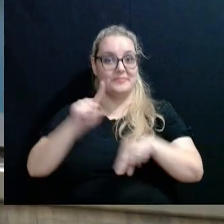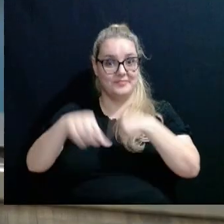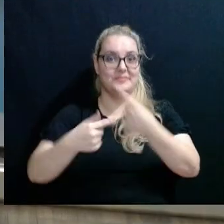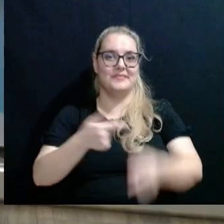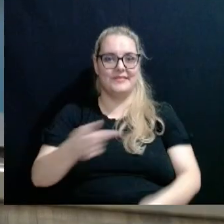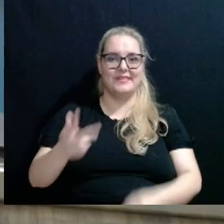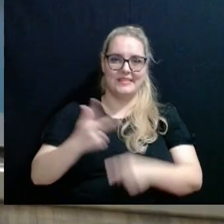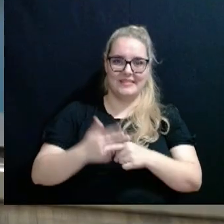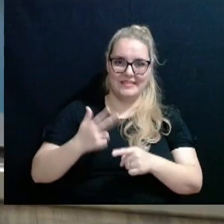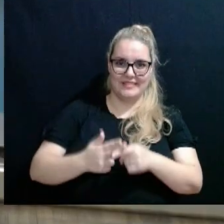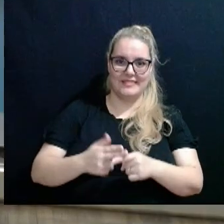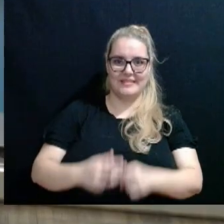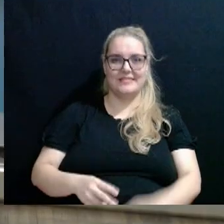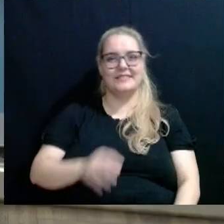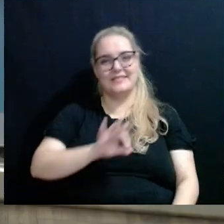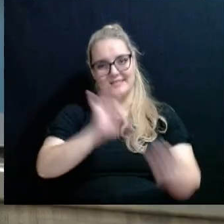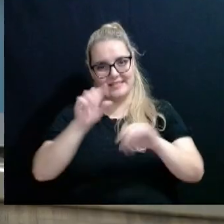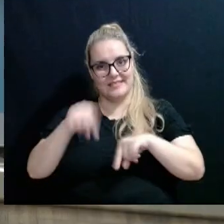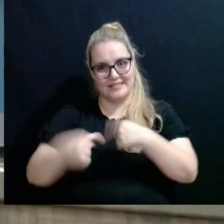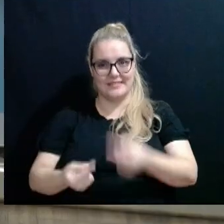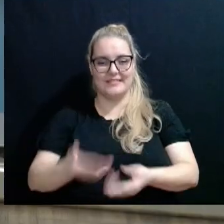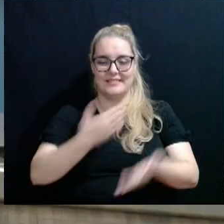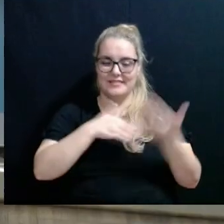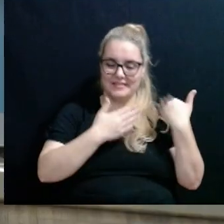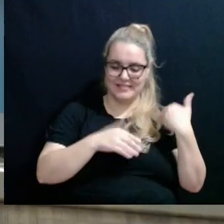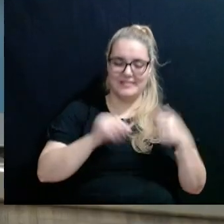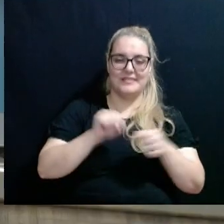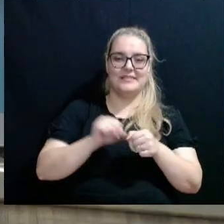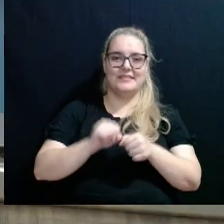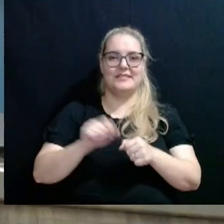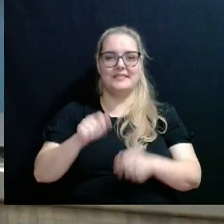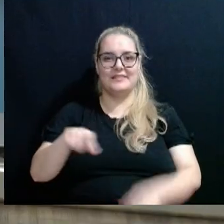encontro marcado na próxima edição. Acompanhe esse e